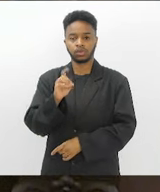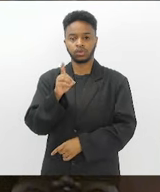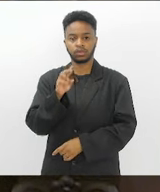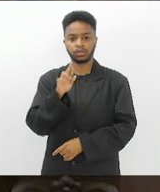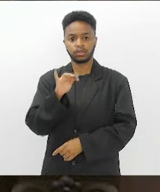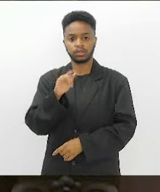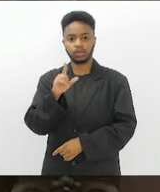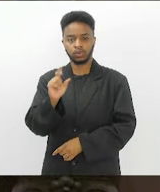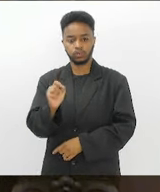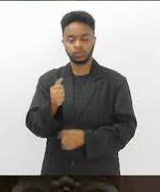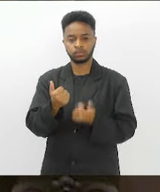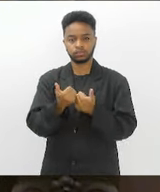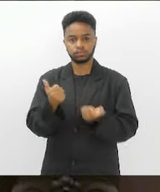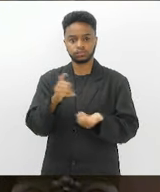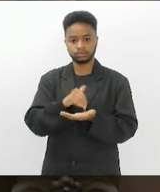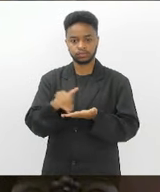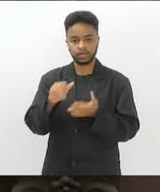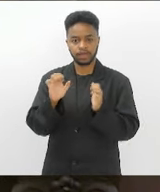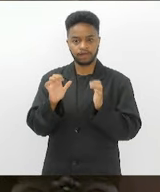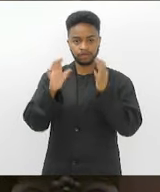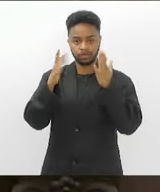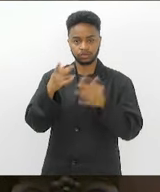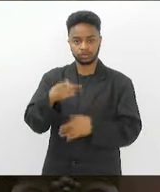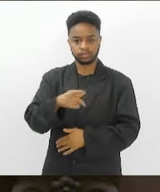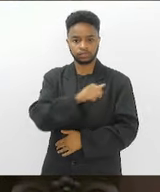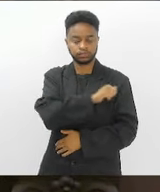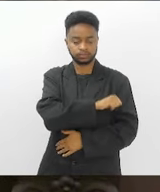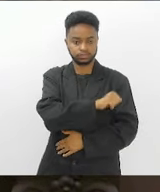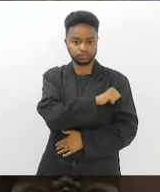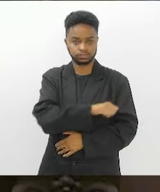subsecretário de Eventos do Estado do Rio de Janeiro,